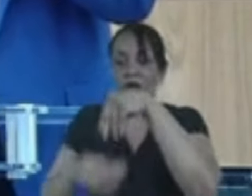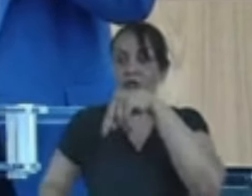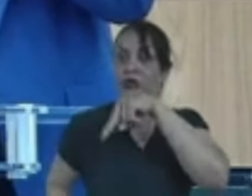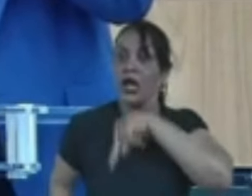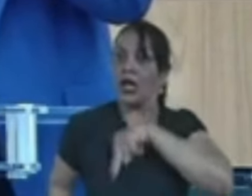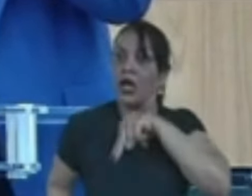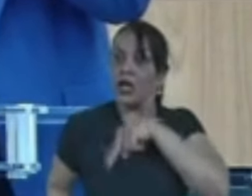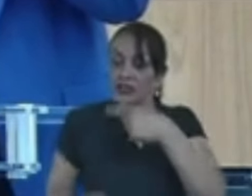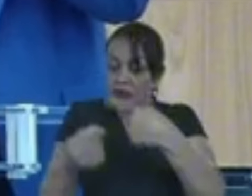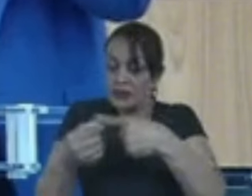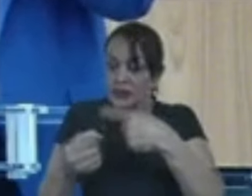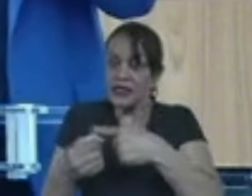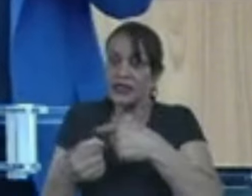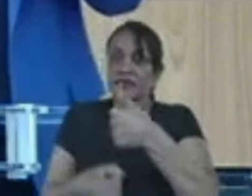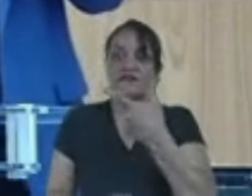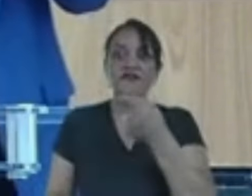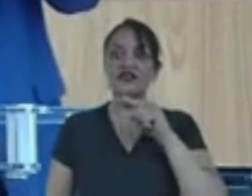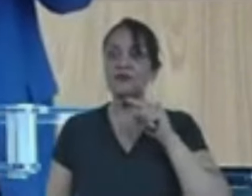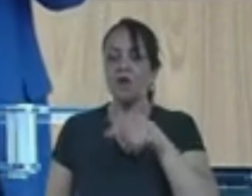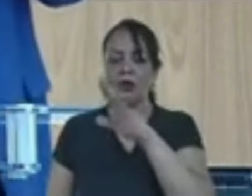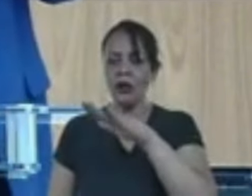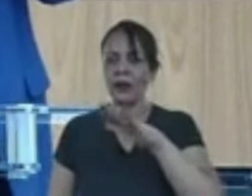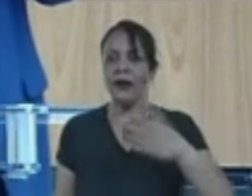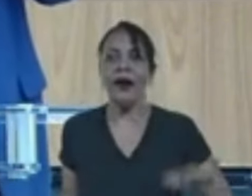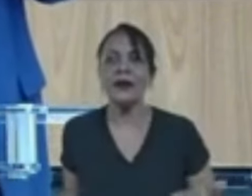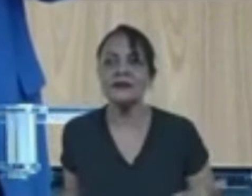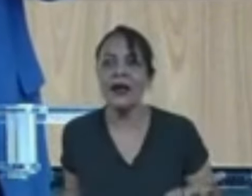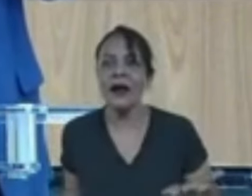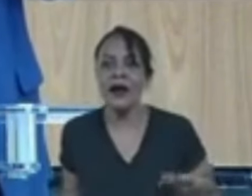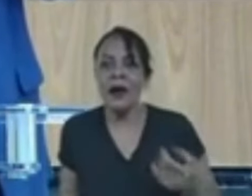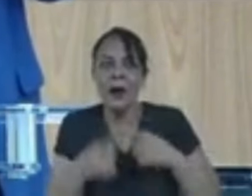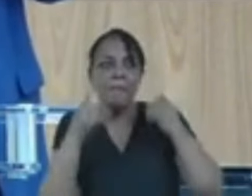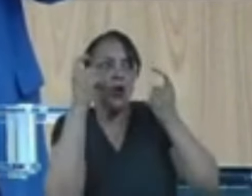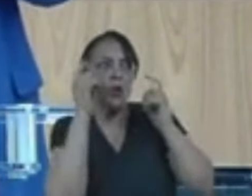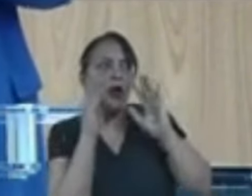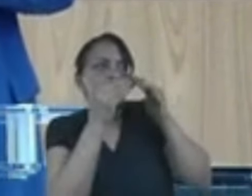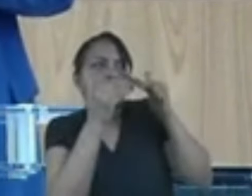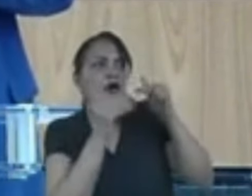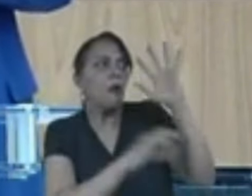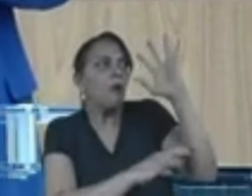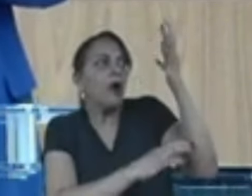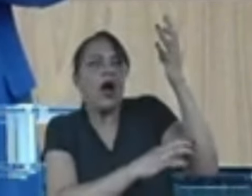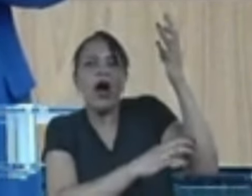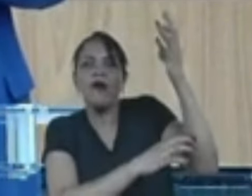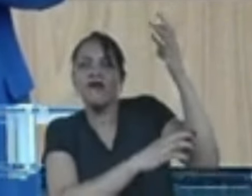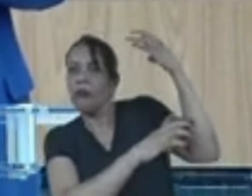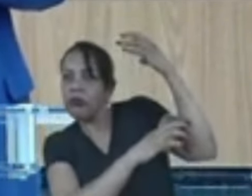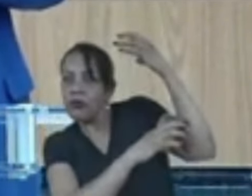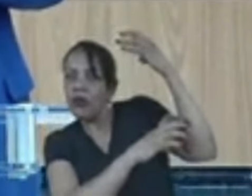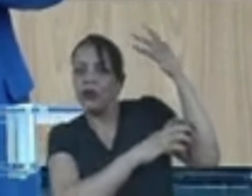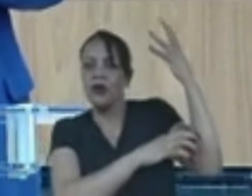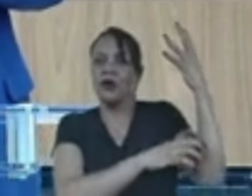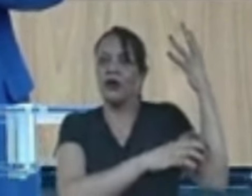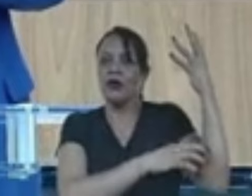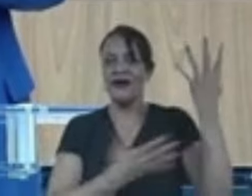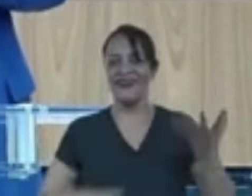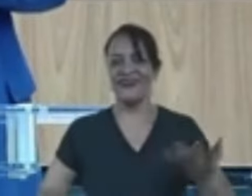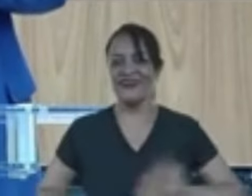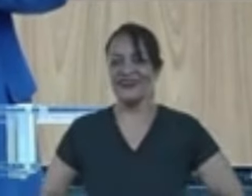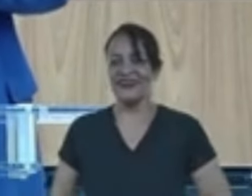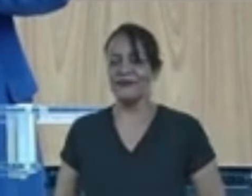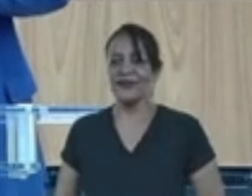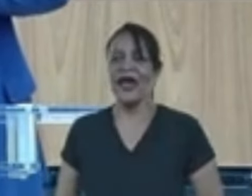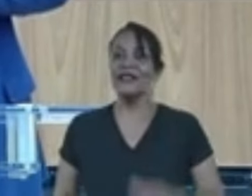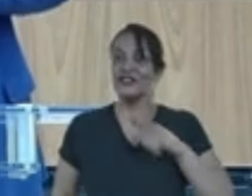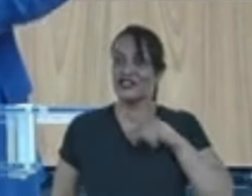estás preocupado com os animais, mas com essa plantinha você está. O rei, que eu lutei para descobrir quem era o nome desse